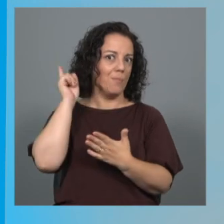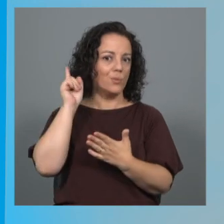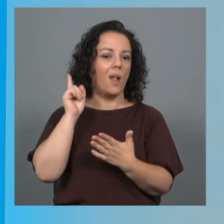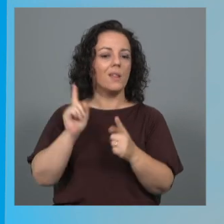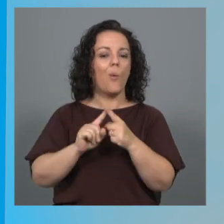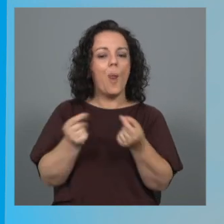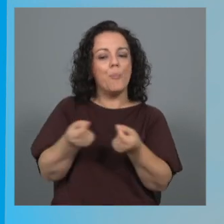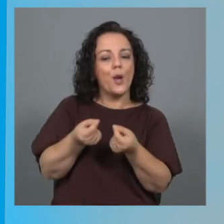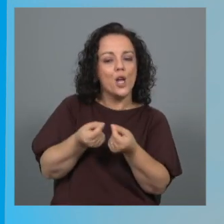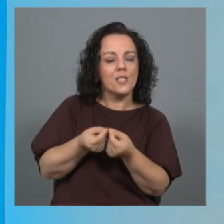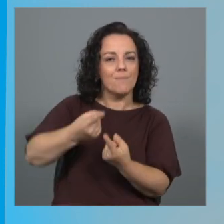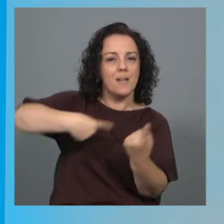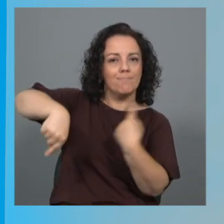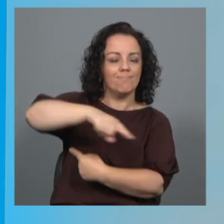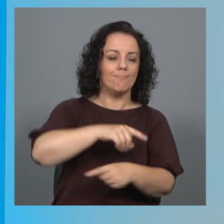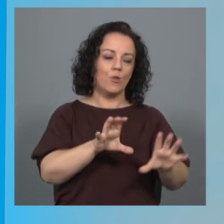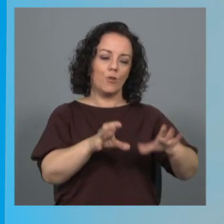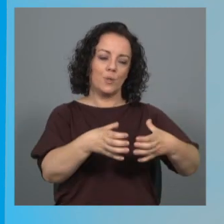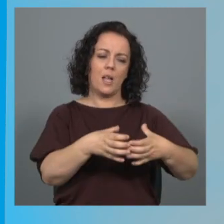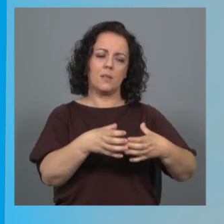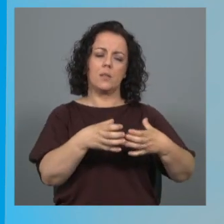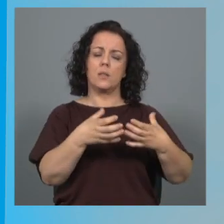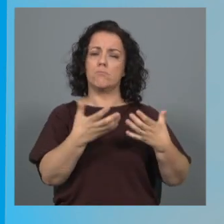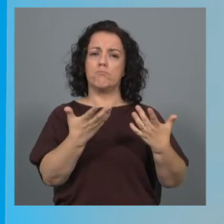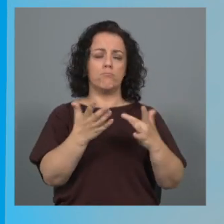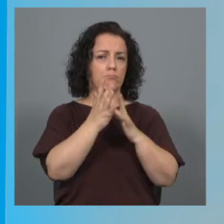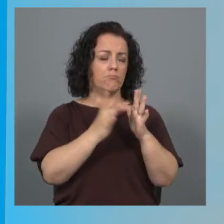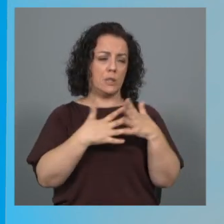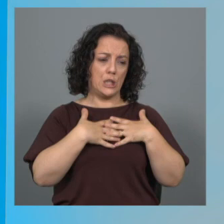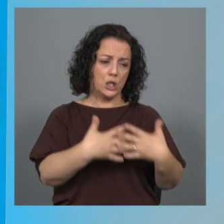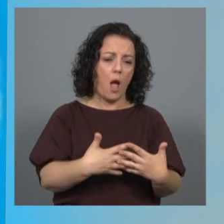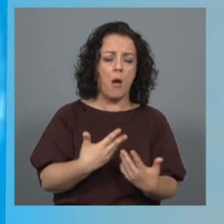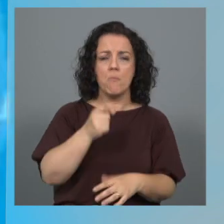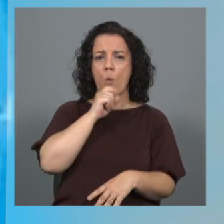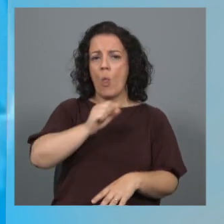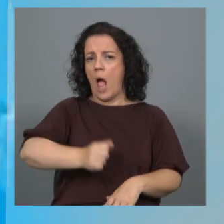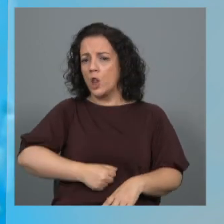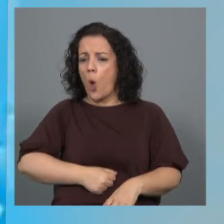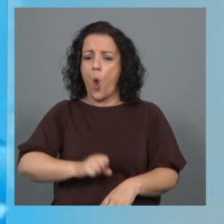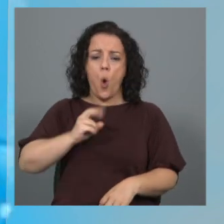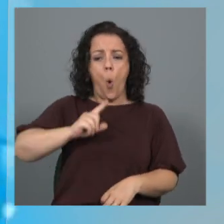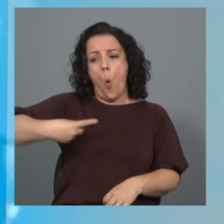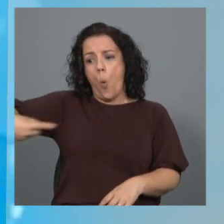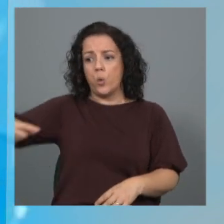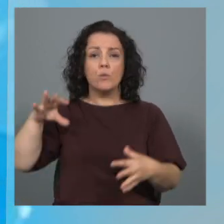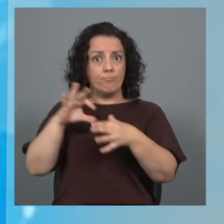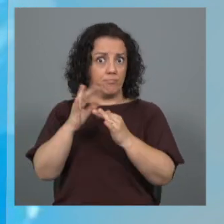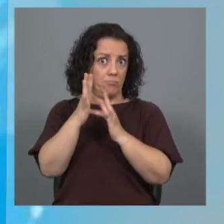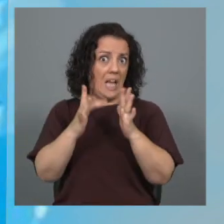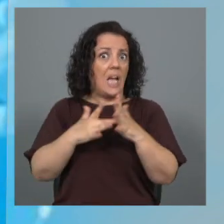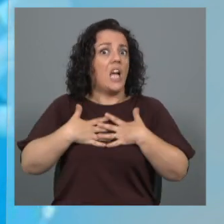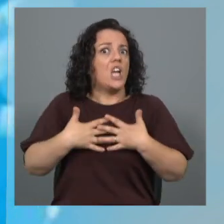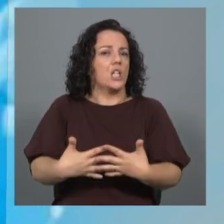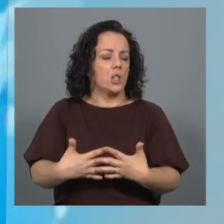cristãs, sejam elas católicas ou de outras tradições. É também uma via